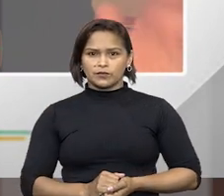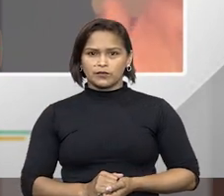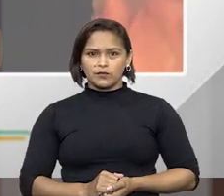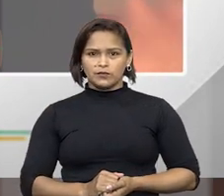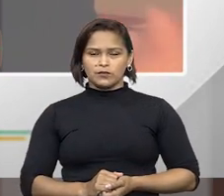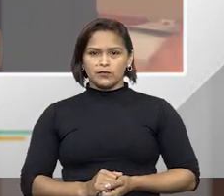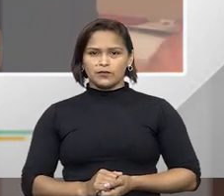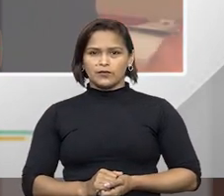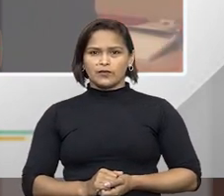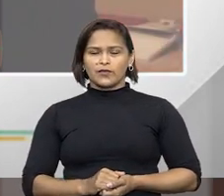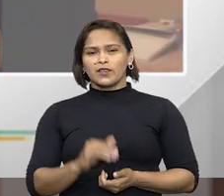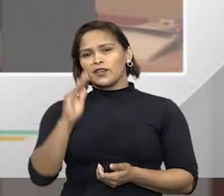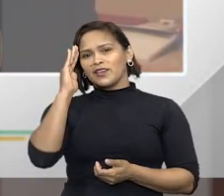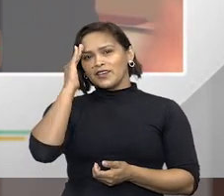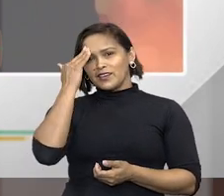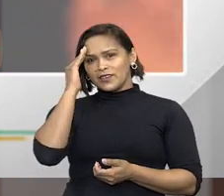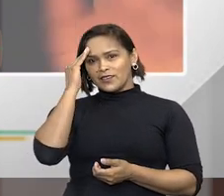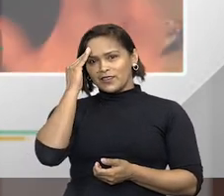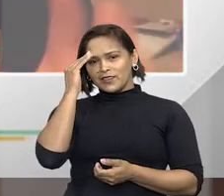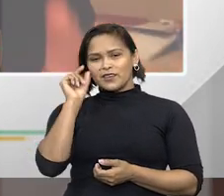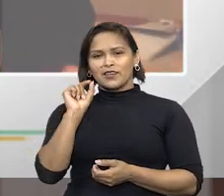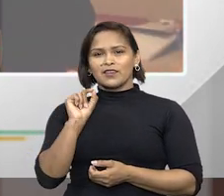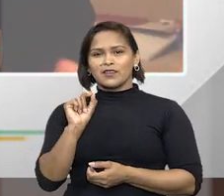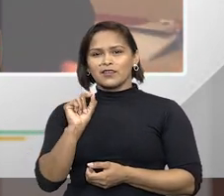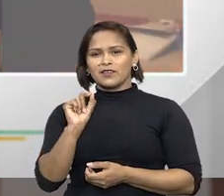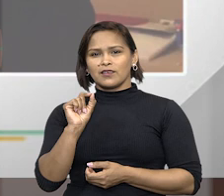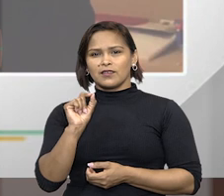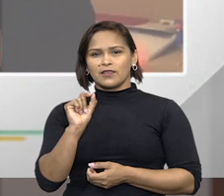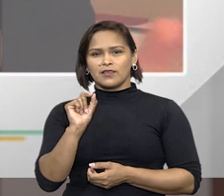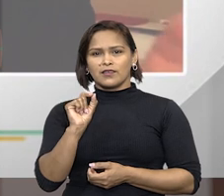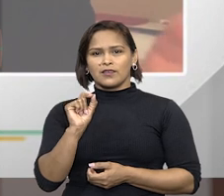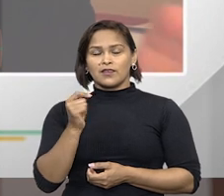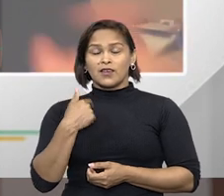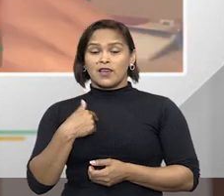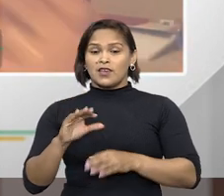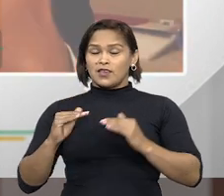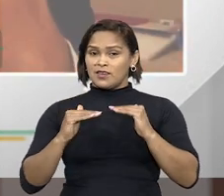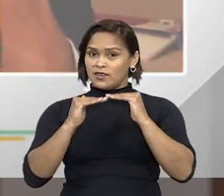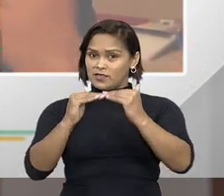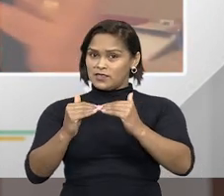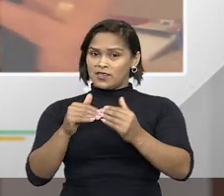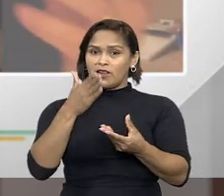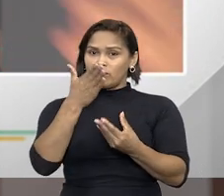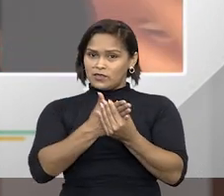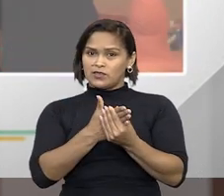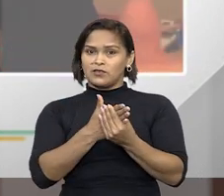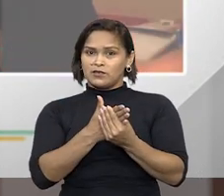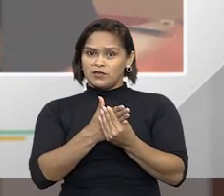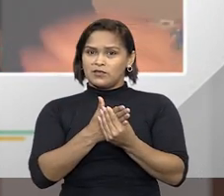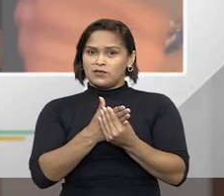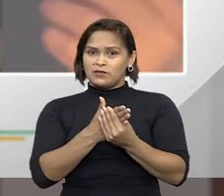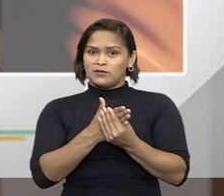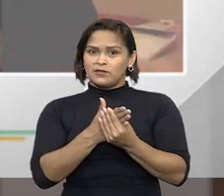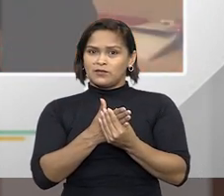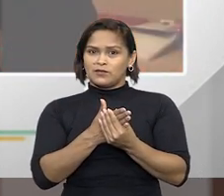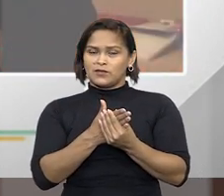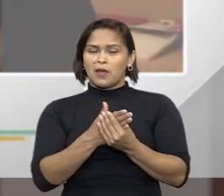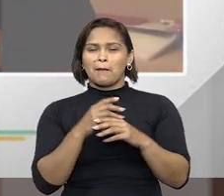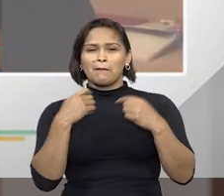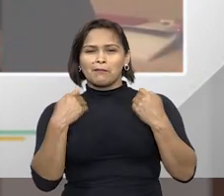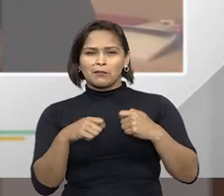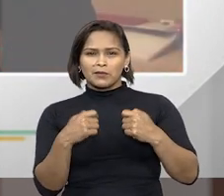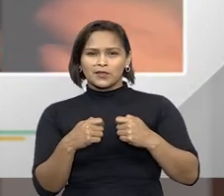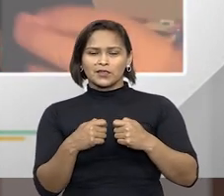entendeu-se que a instauração desses processos dependia de